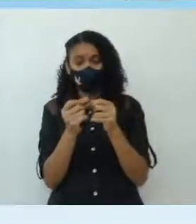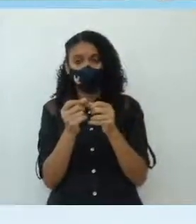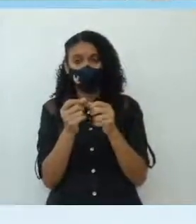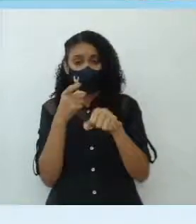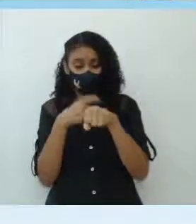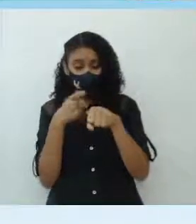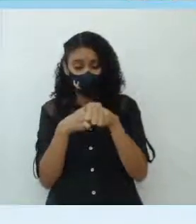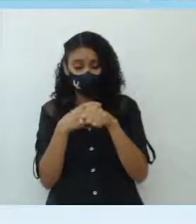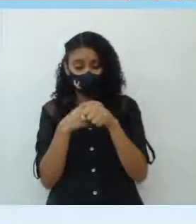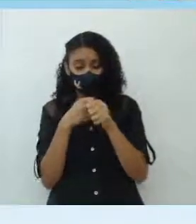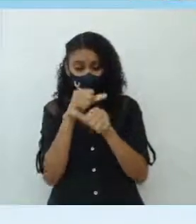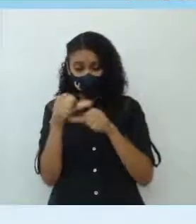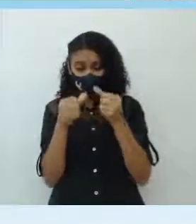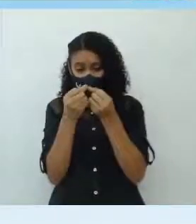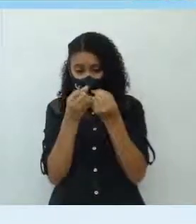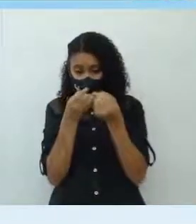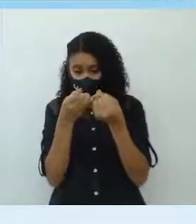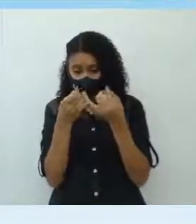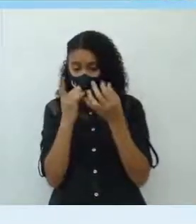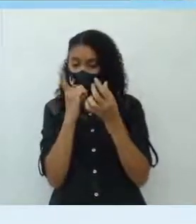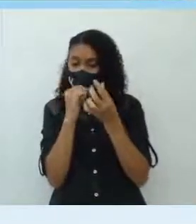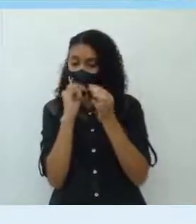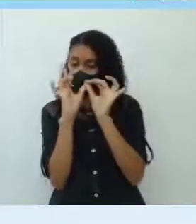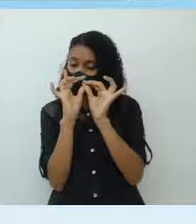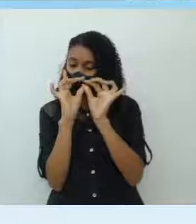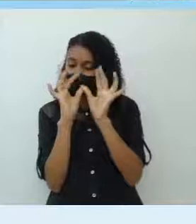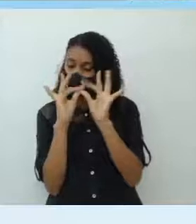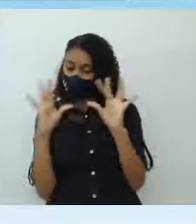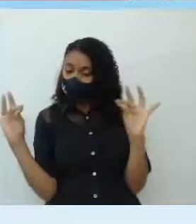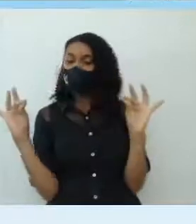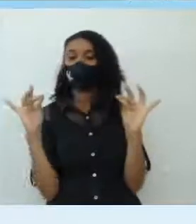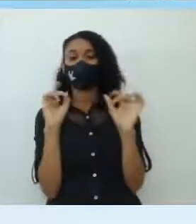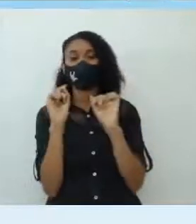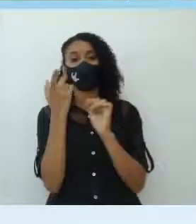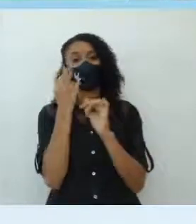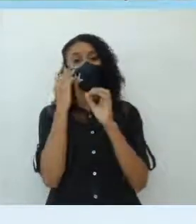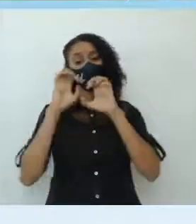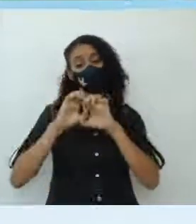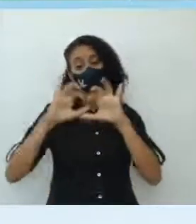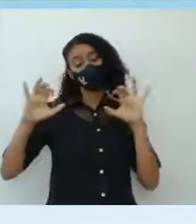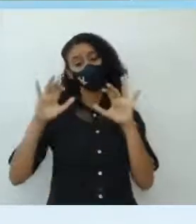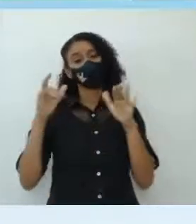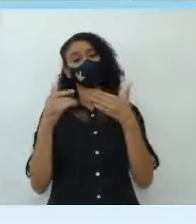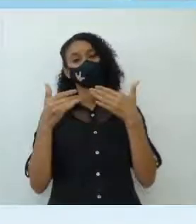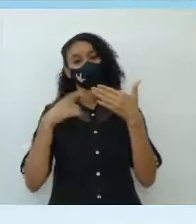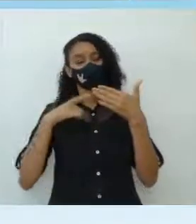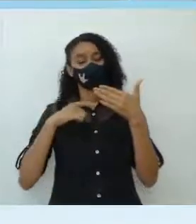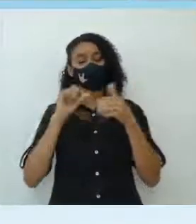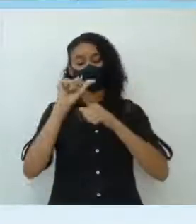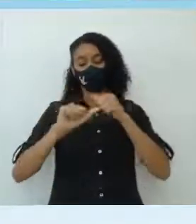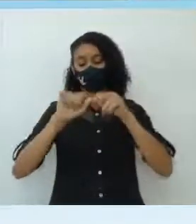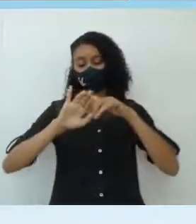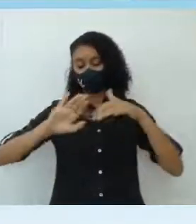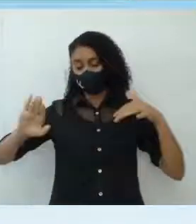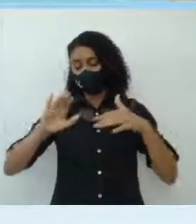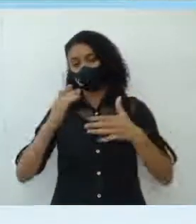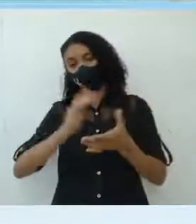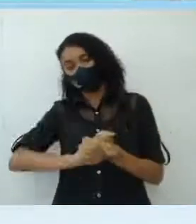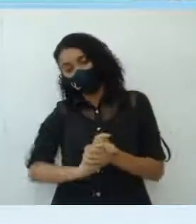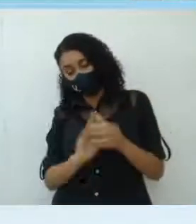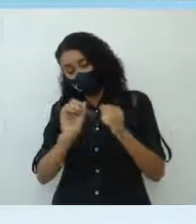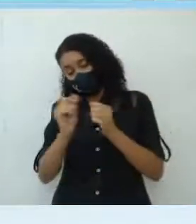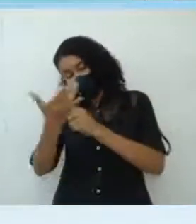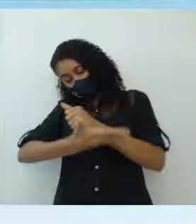líquido, o normal é que esses átomos se afastem um pouco. Aumente o distanciamento. Então, se eu estou me baseando